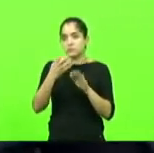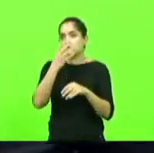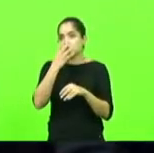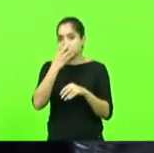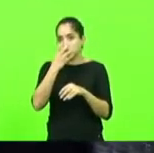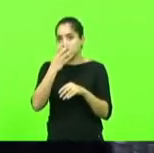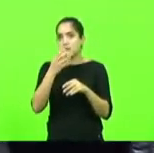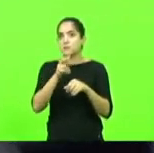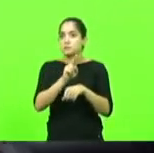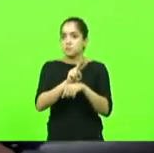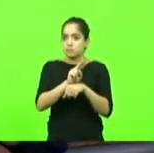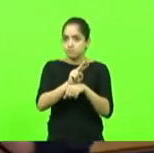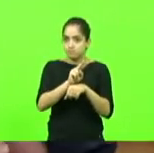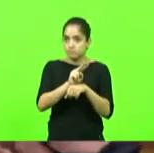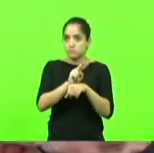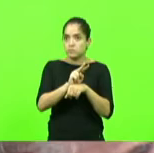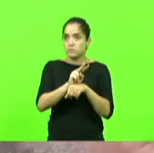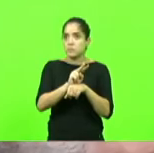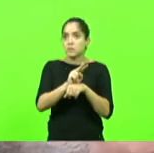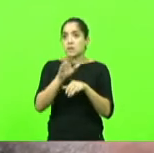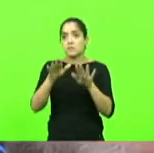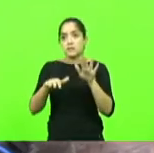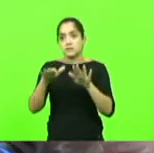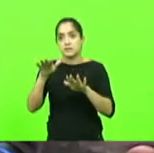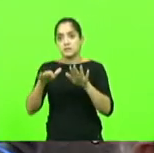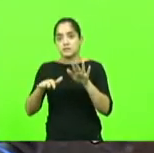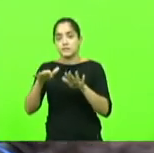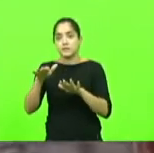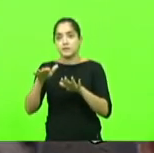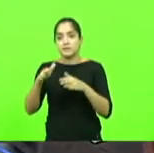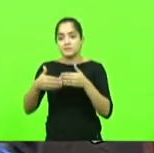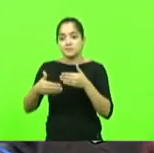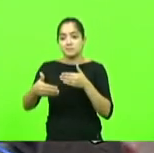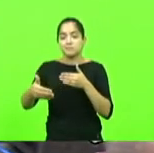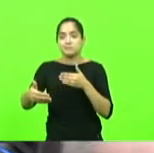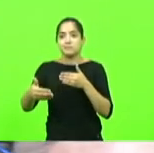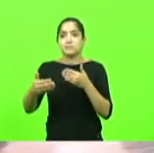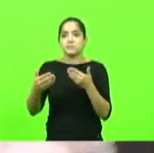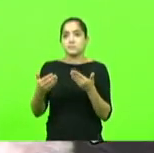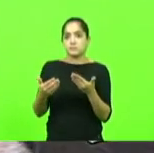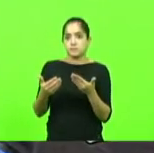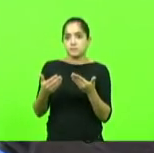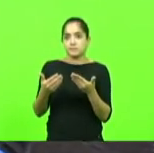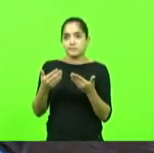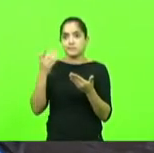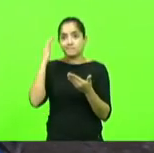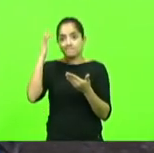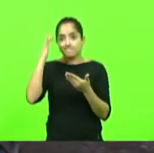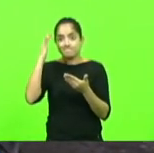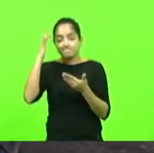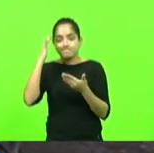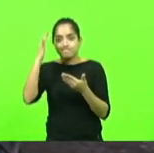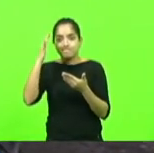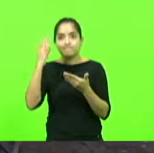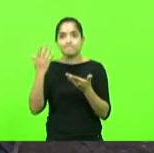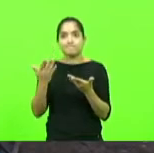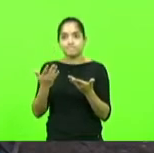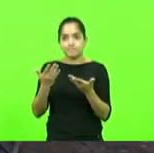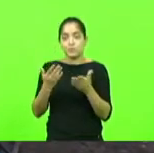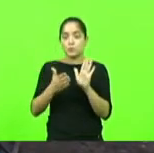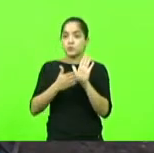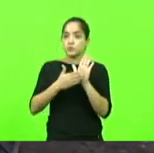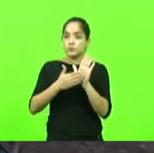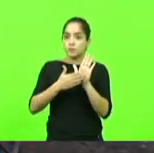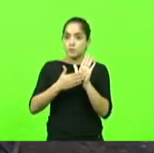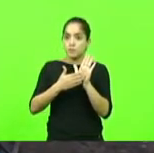ser protegidos, mas algumas vezes nós trazemos consequências não imaginadas ou não intencionais quando propomos alguma